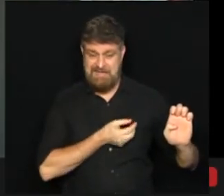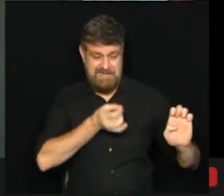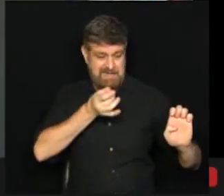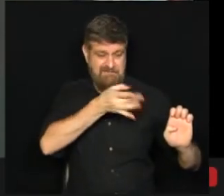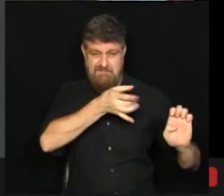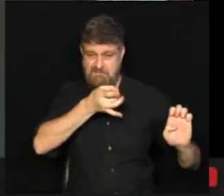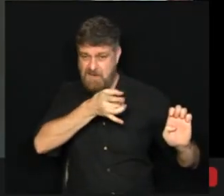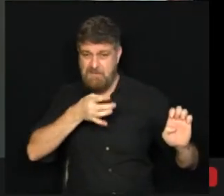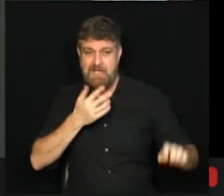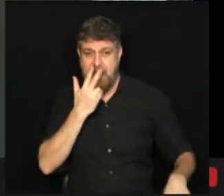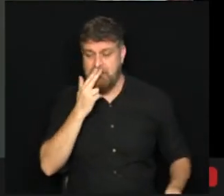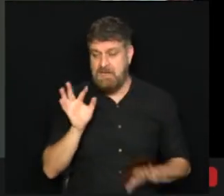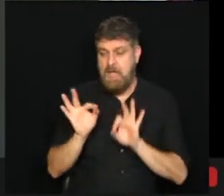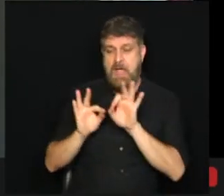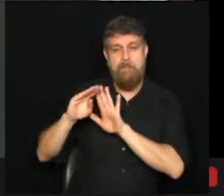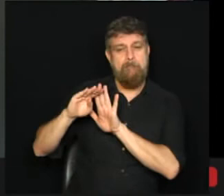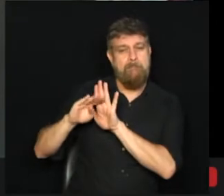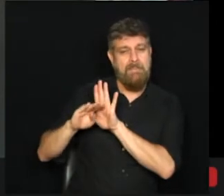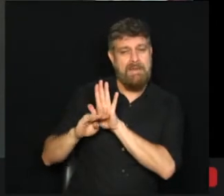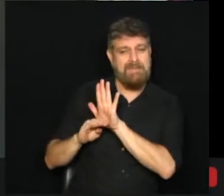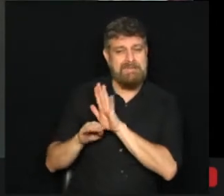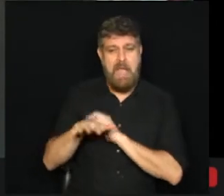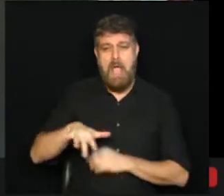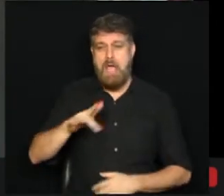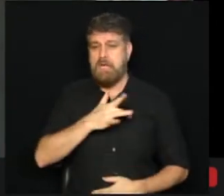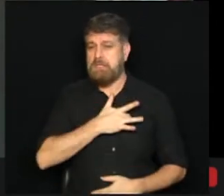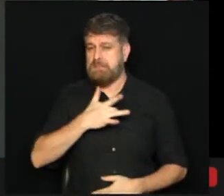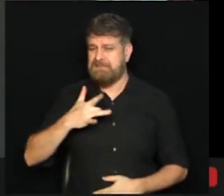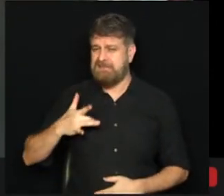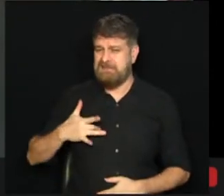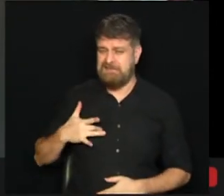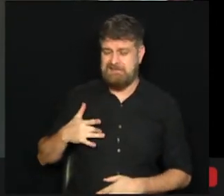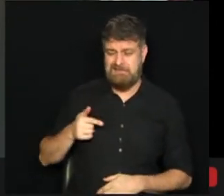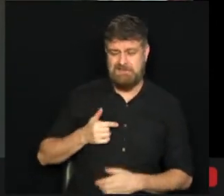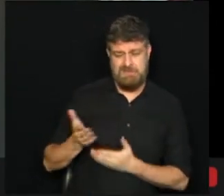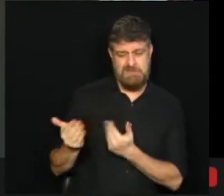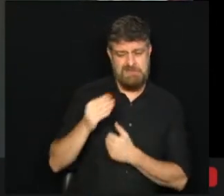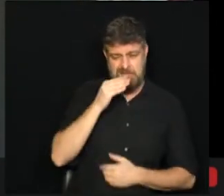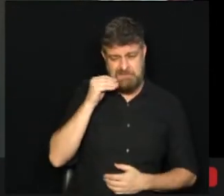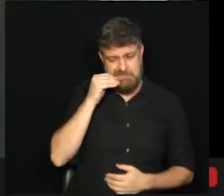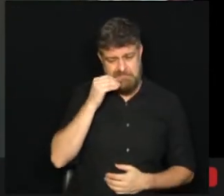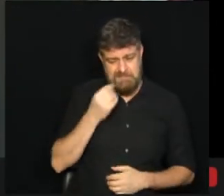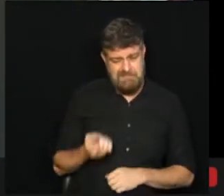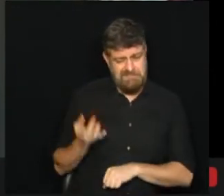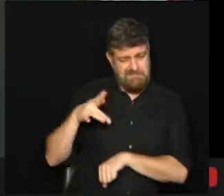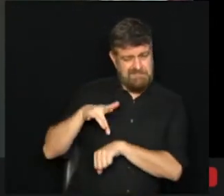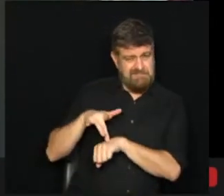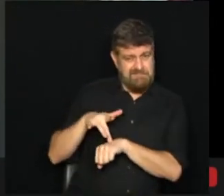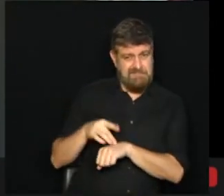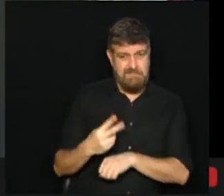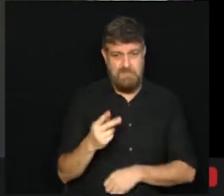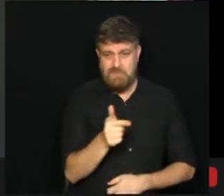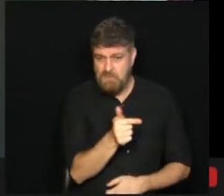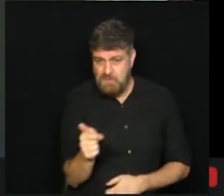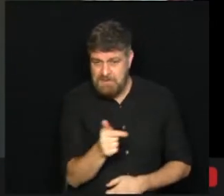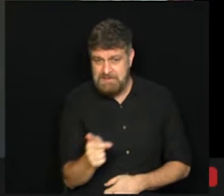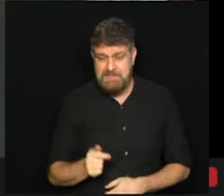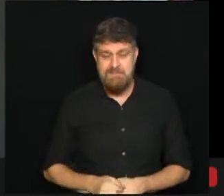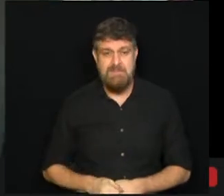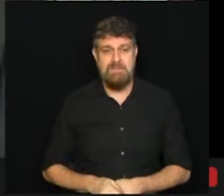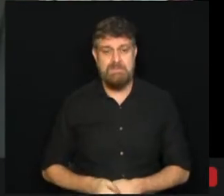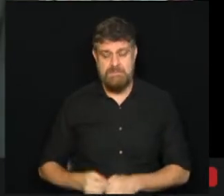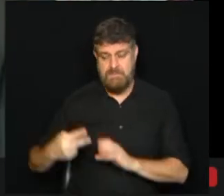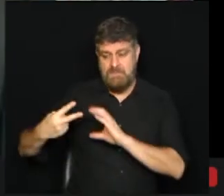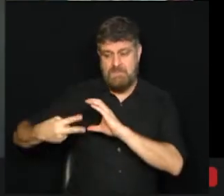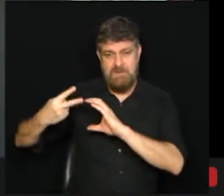de projetos que buscam tratar da saúde sexual de jovens e adolescentes. Há 2 semanas, a Câmara de Vereadores de São Paulo aprovou